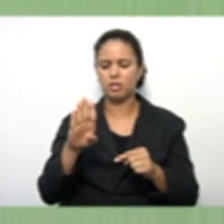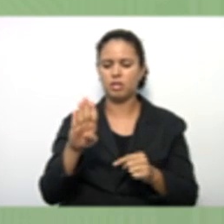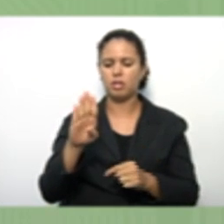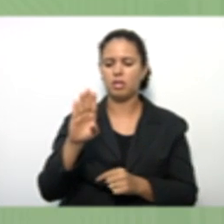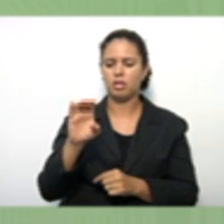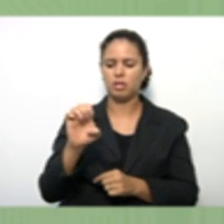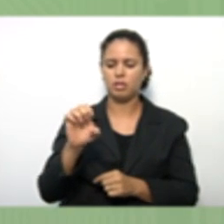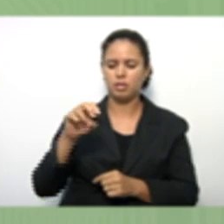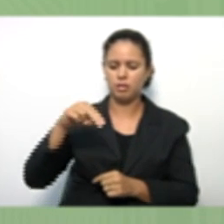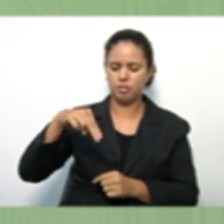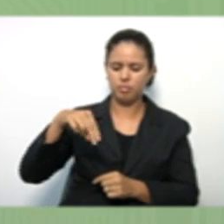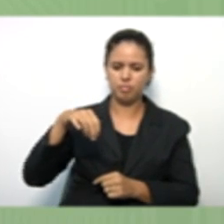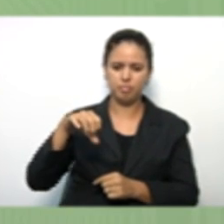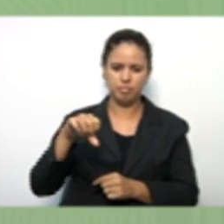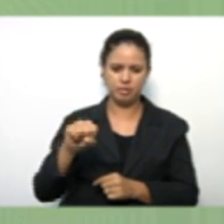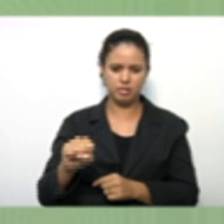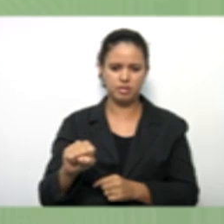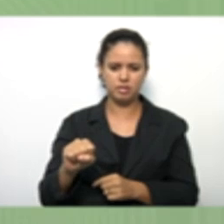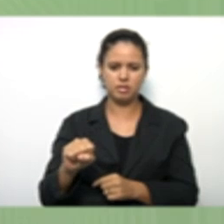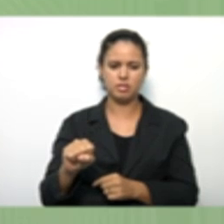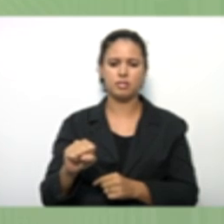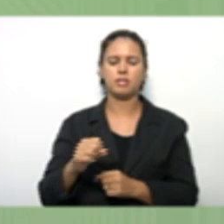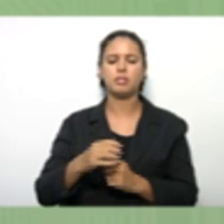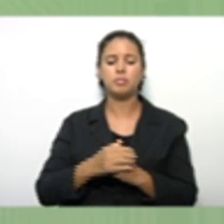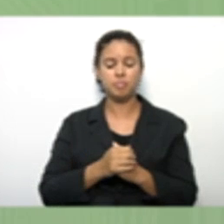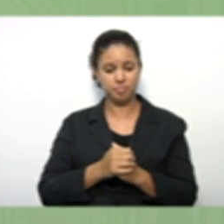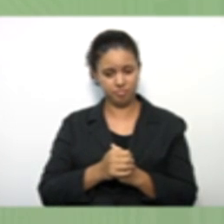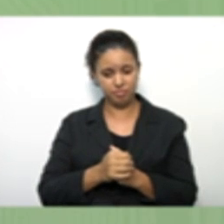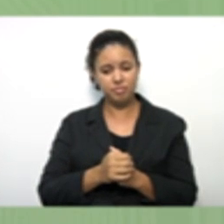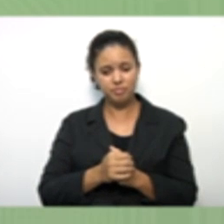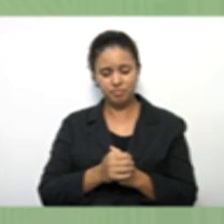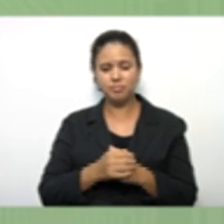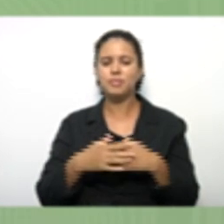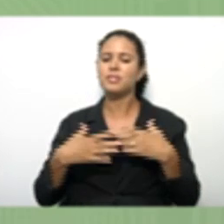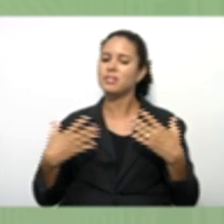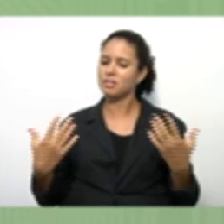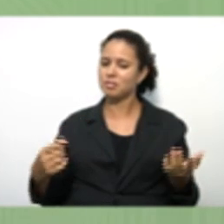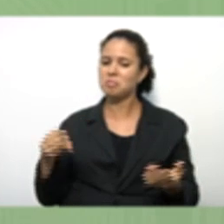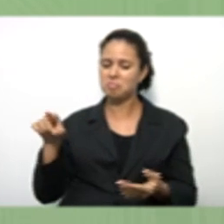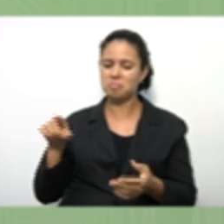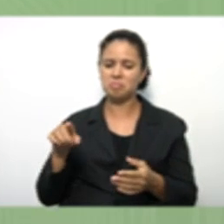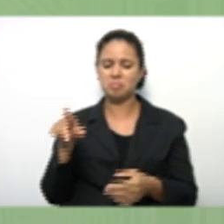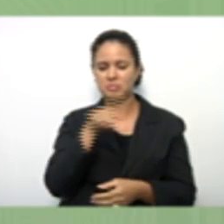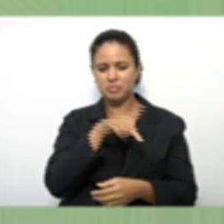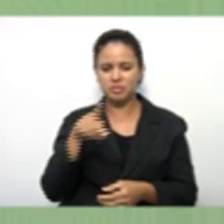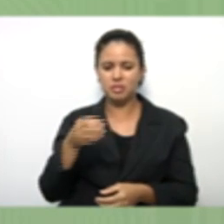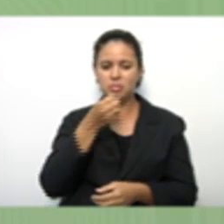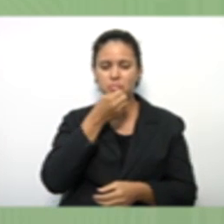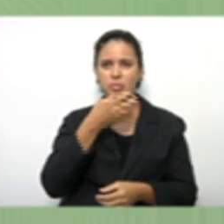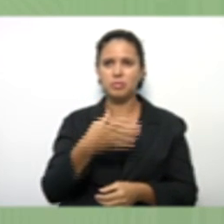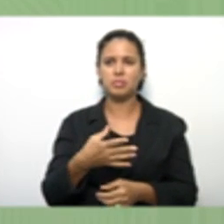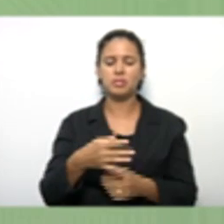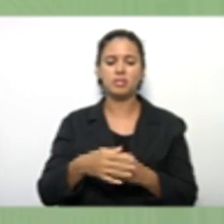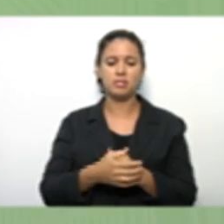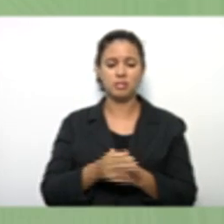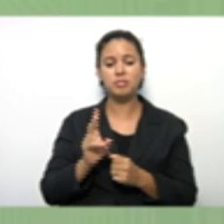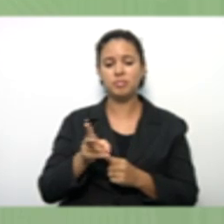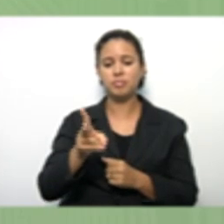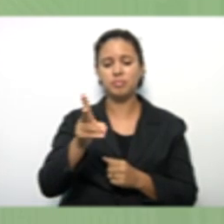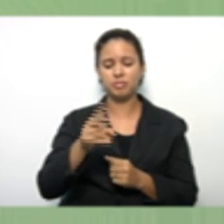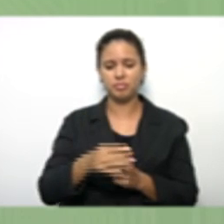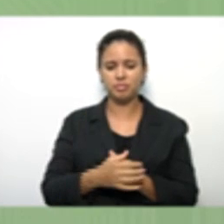Bem, ela já botou até resposta para imóveis. vocês ali, cara. Vamos se fosse lá. eu, professor, não, professora, a senhora... Mas vamos lá, continuar,